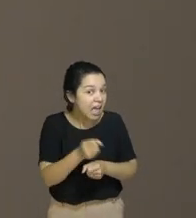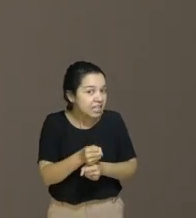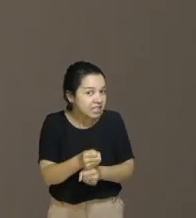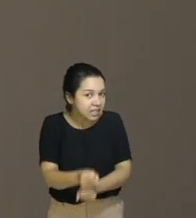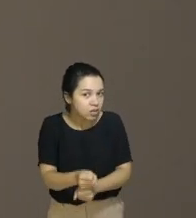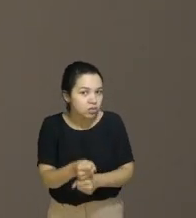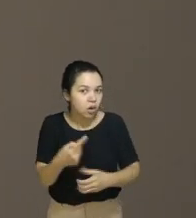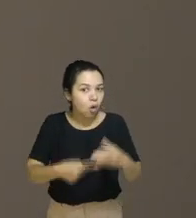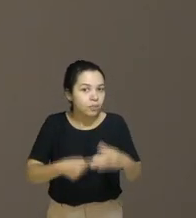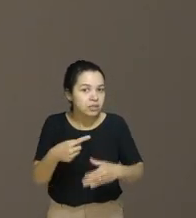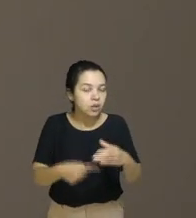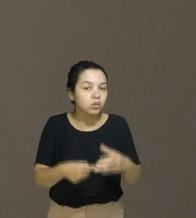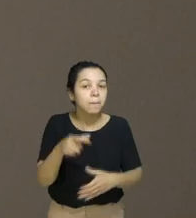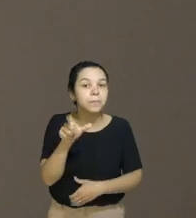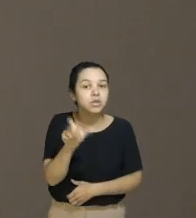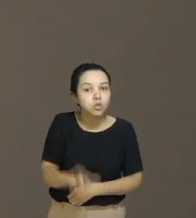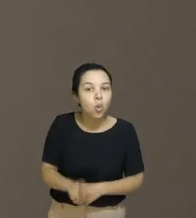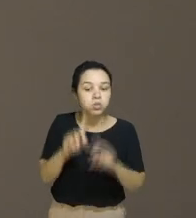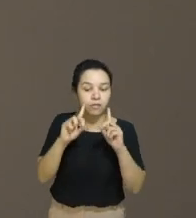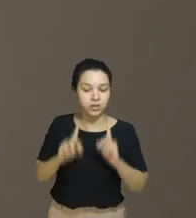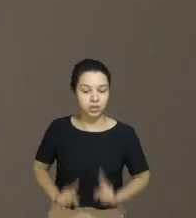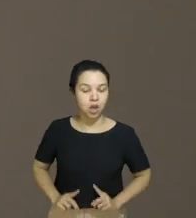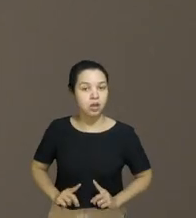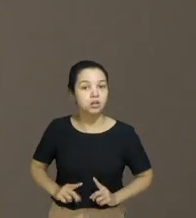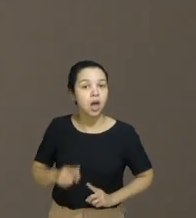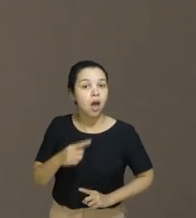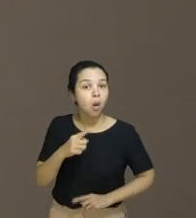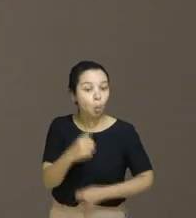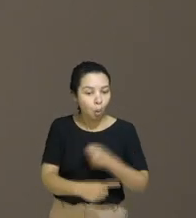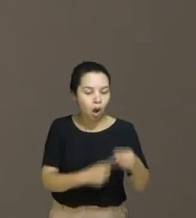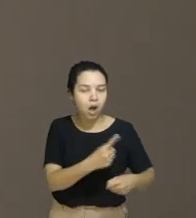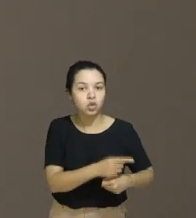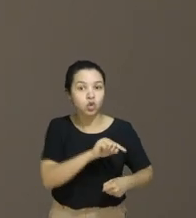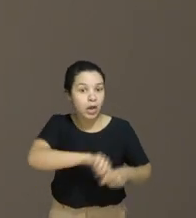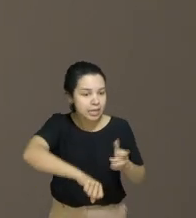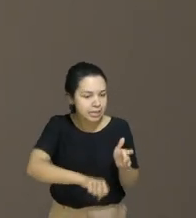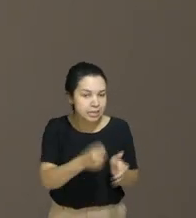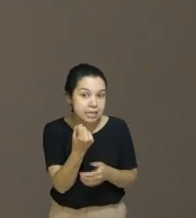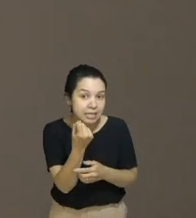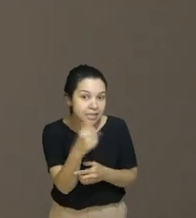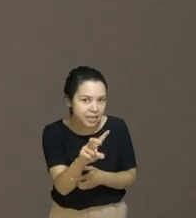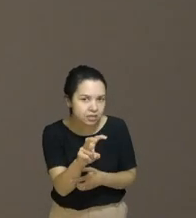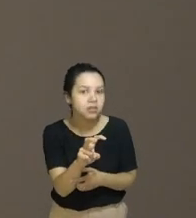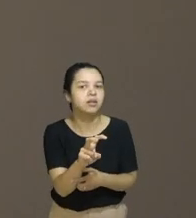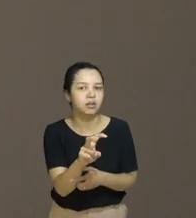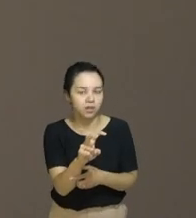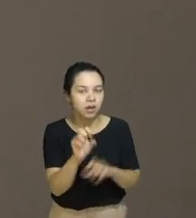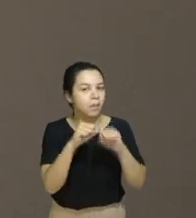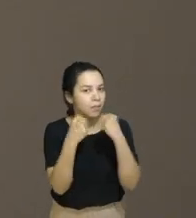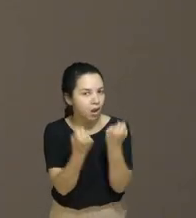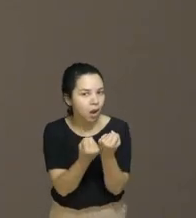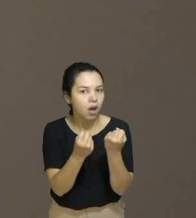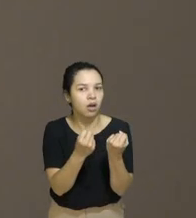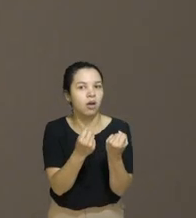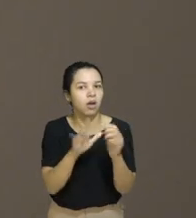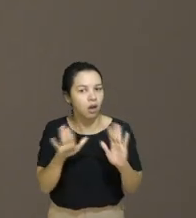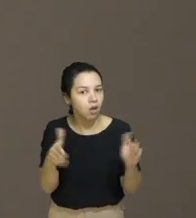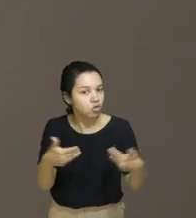com Deficiência. Teve um ano que a gente fez 15 seminários de autismo e, desde lá, eu vi que não